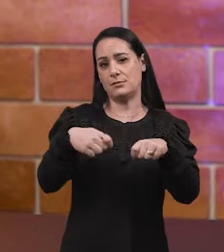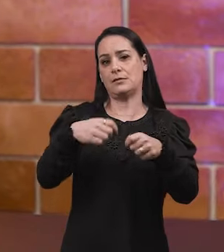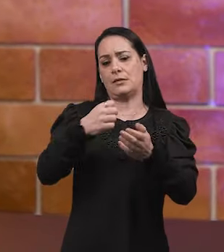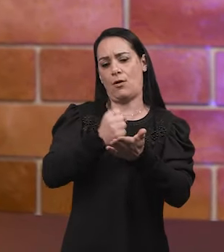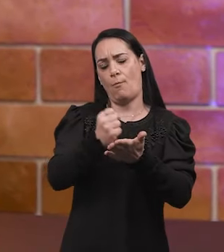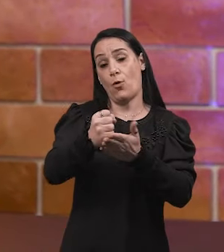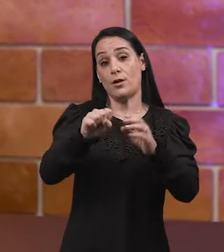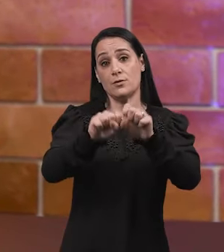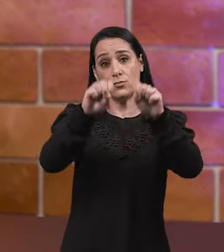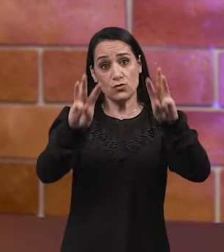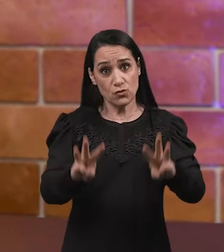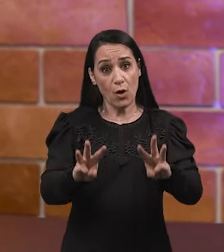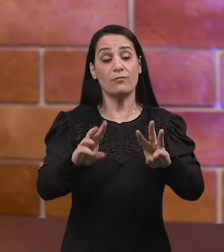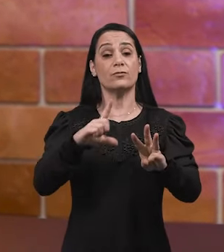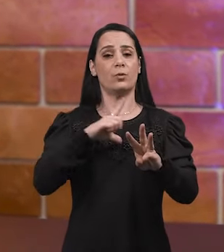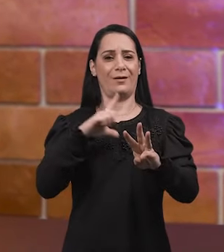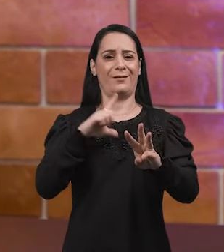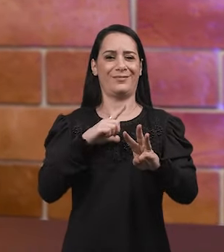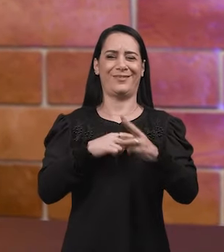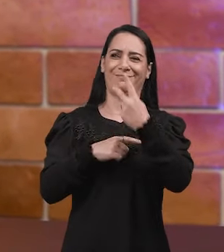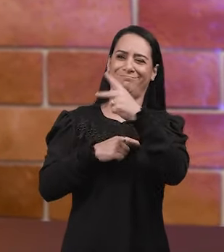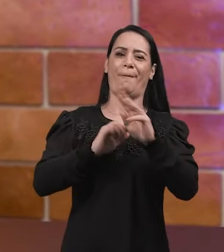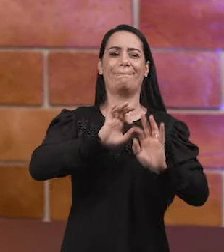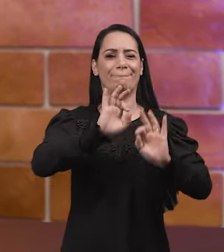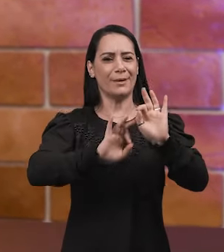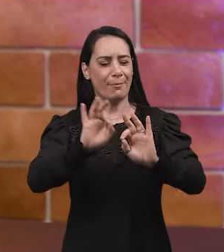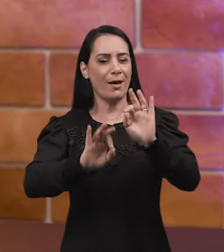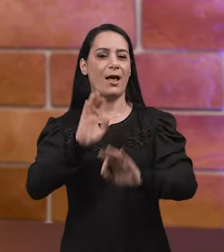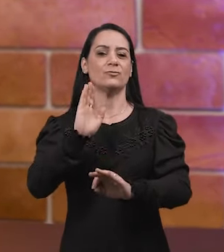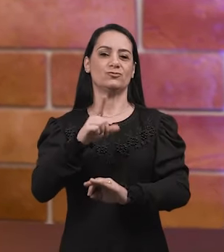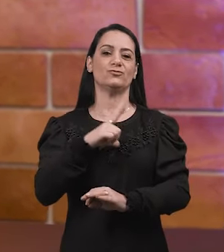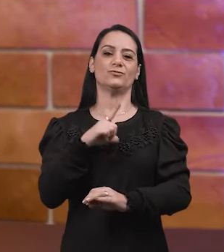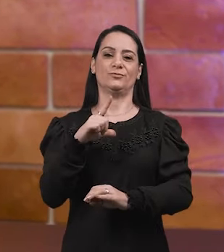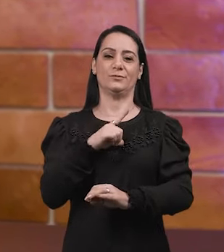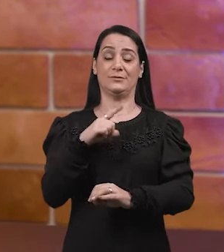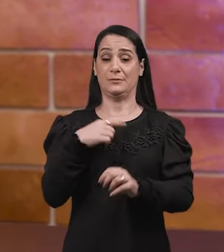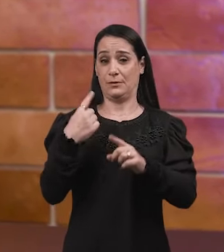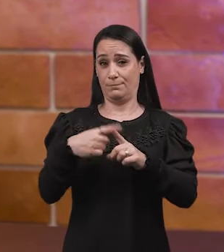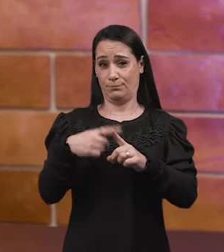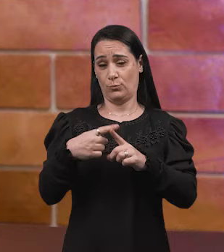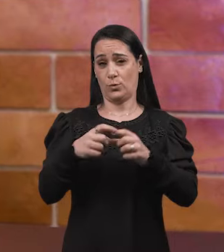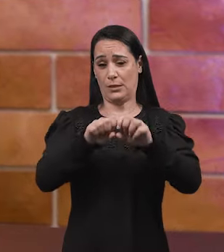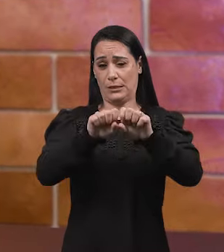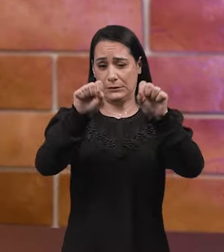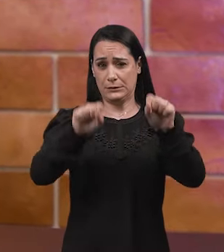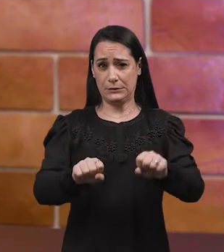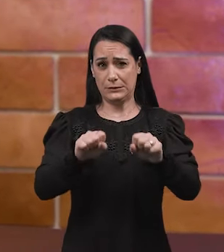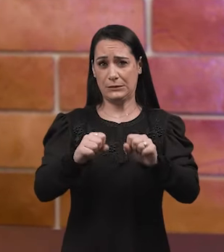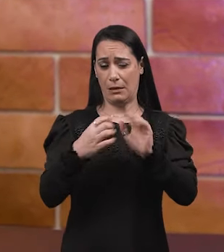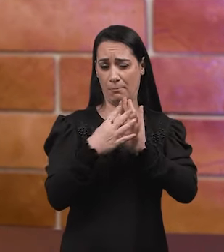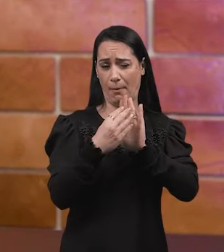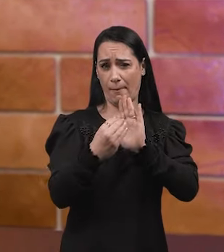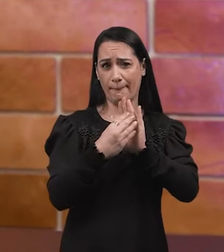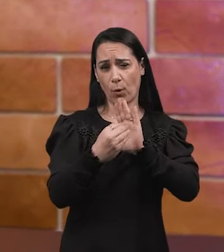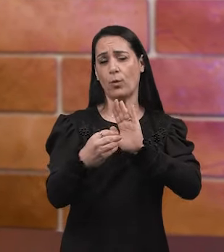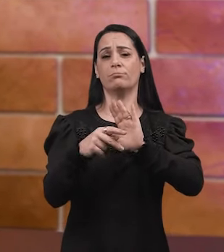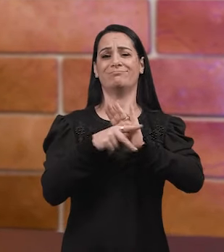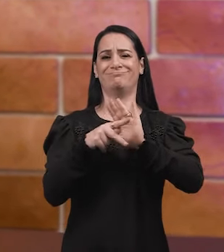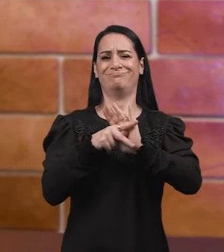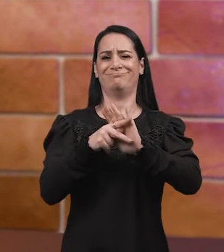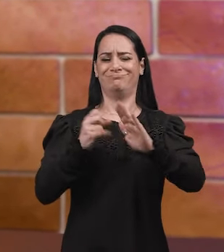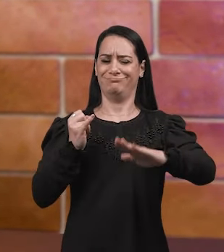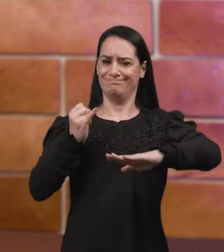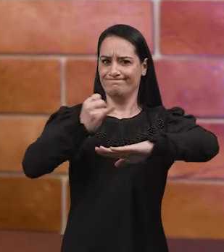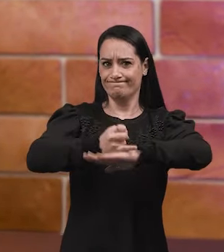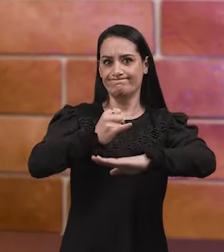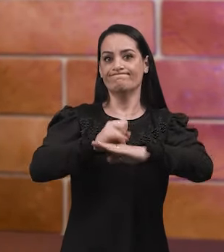necessidade de homologação de algum software, o equipamento está preparado para isso também, já que possui um sistema modular, se adequando a